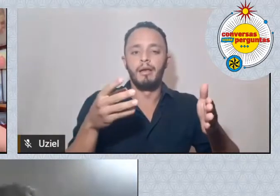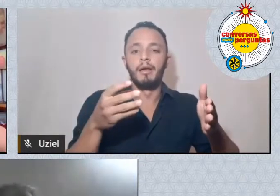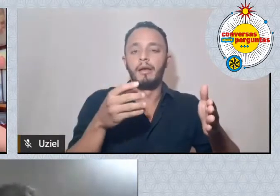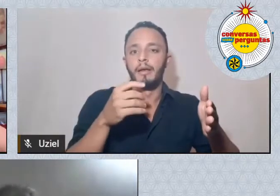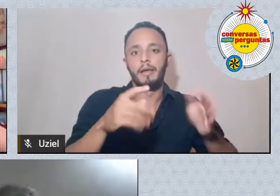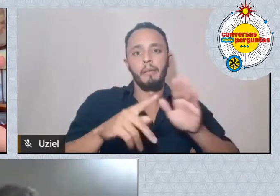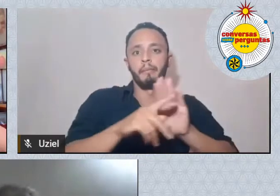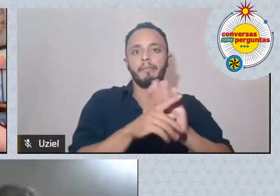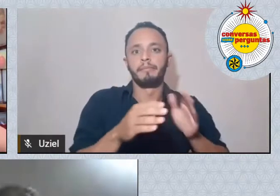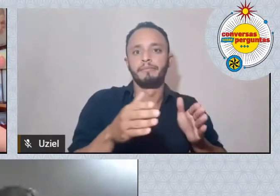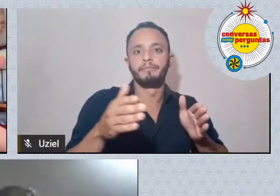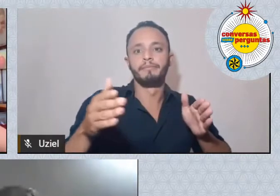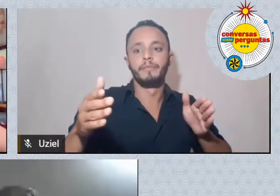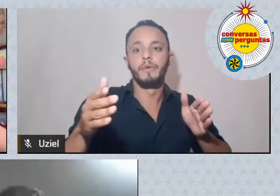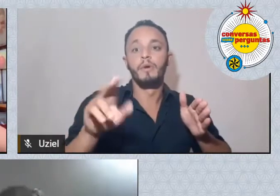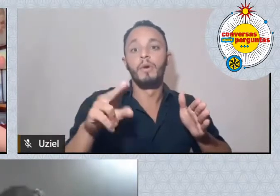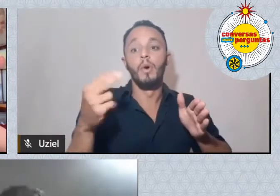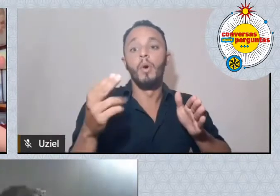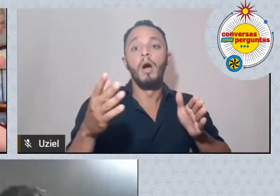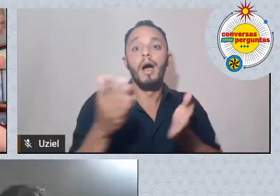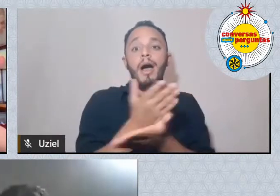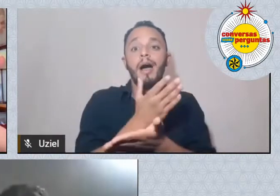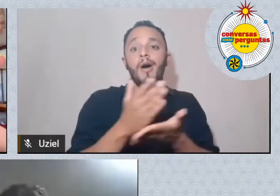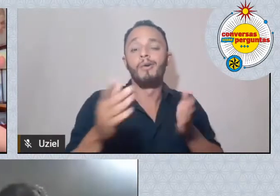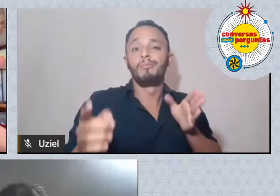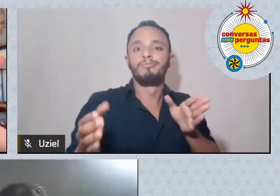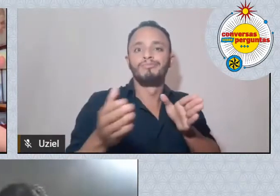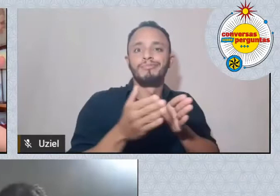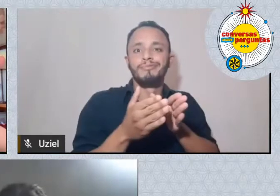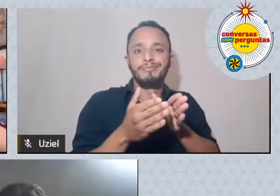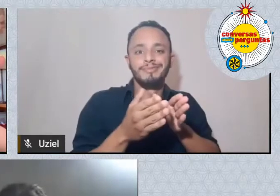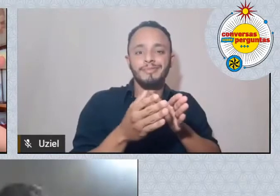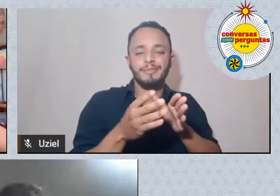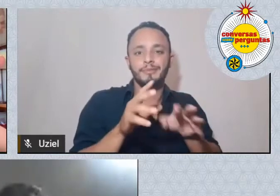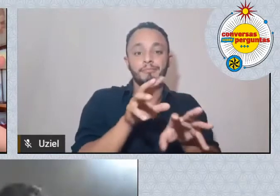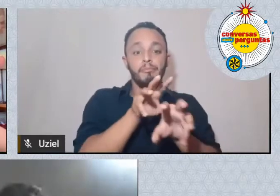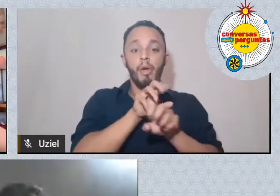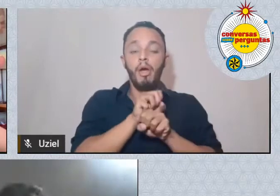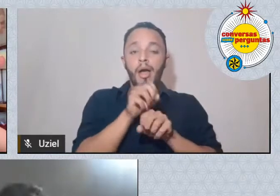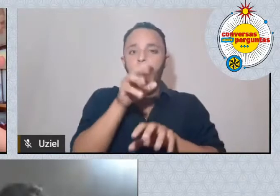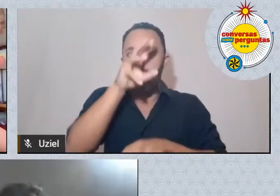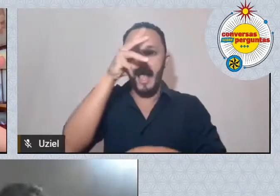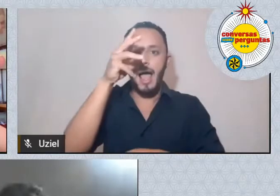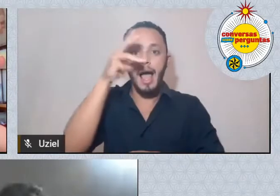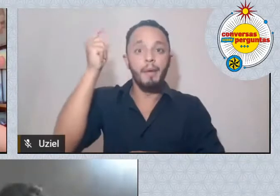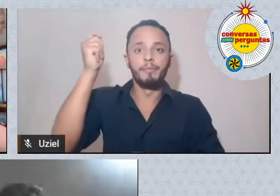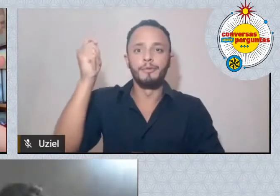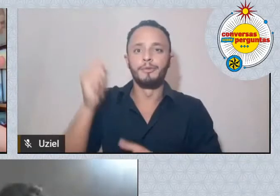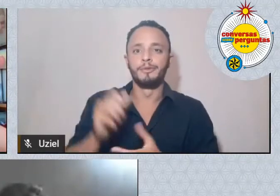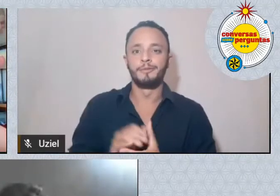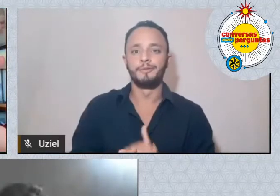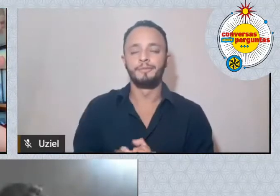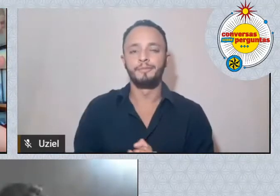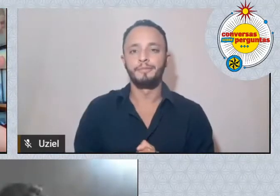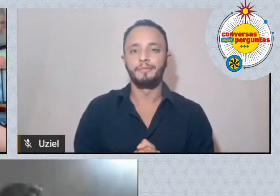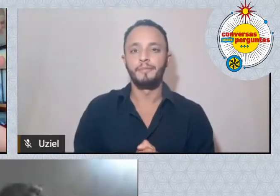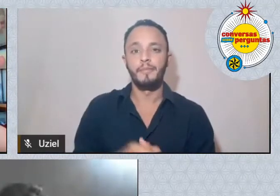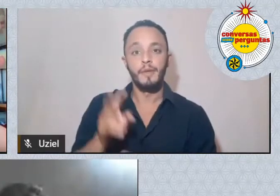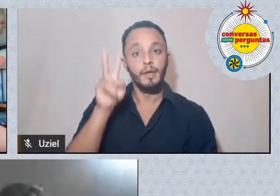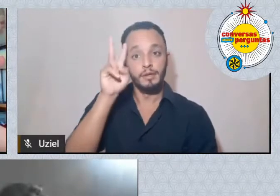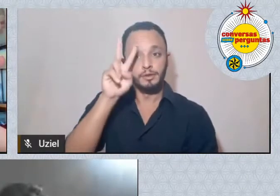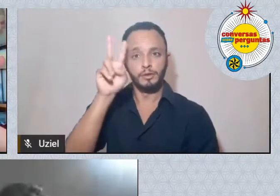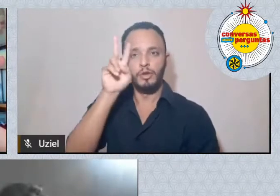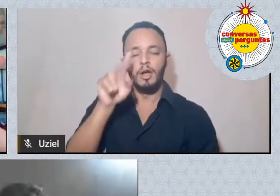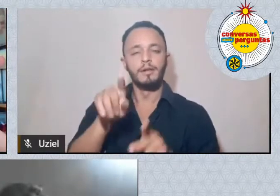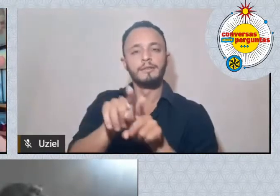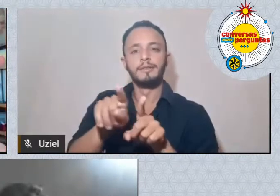mais curto, né? E o outro lado da história, respeito à